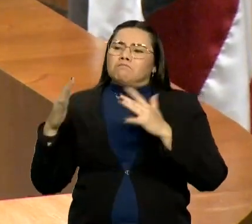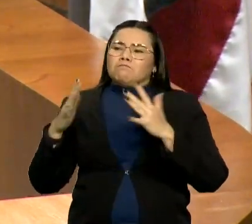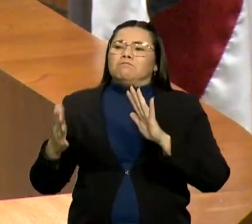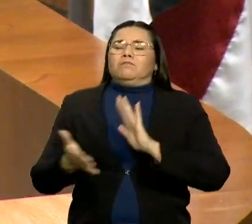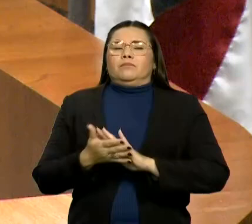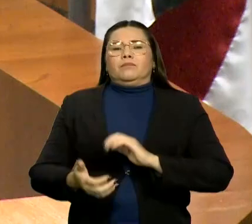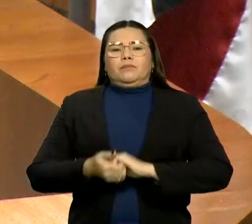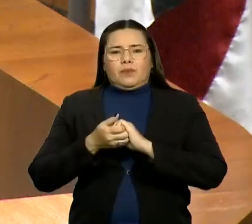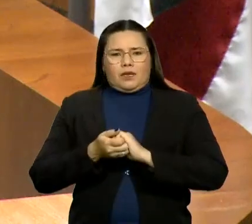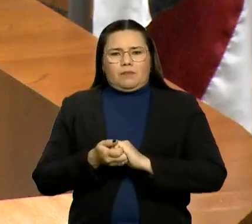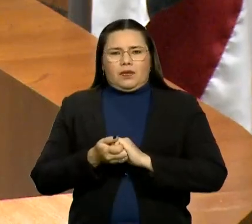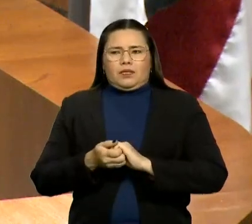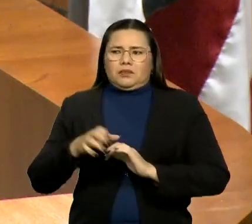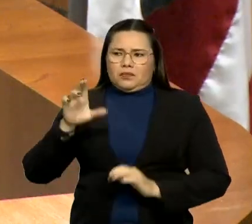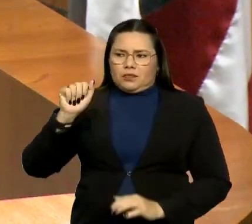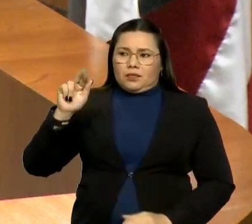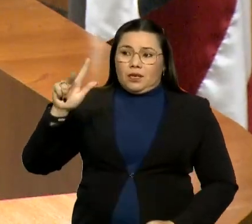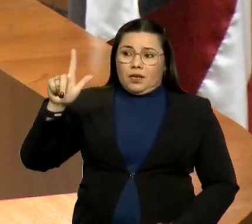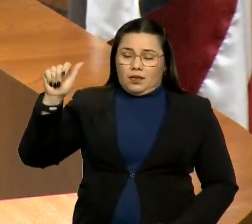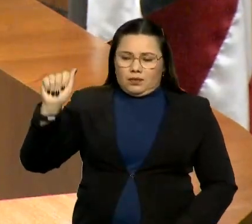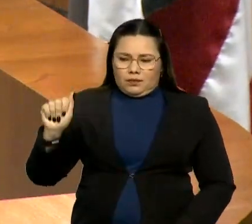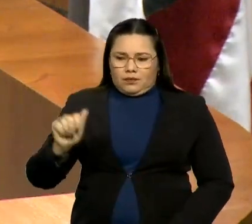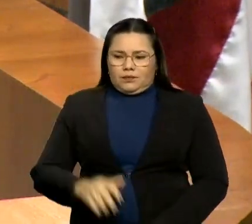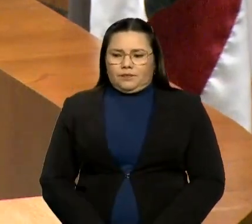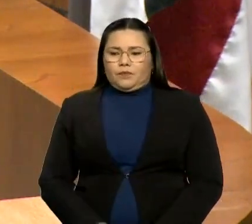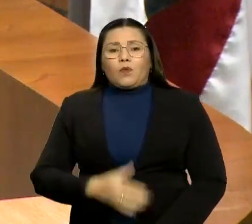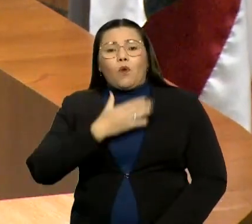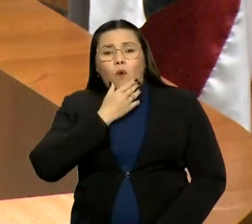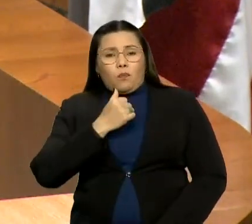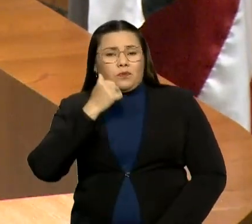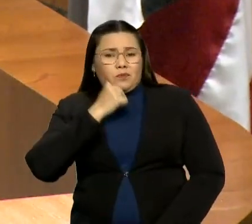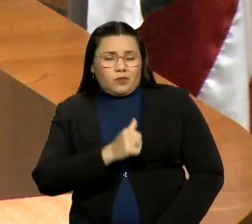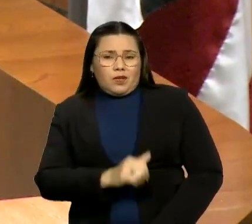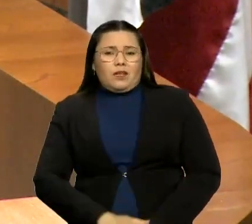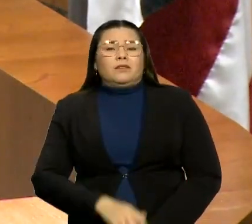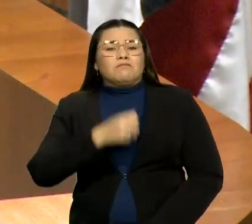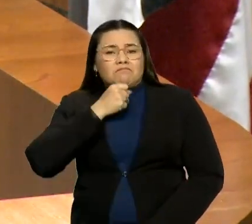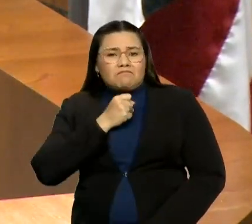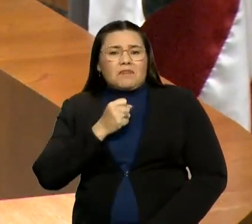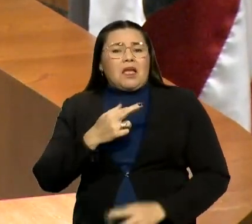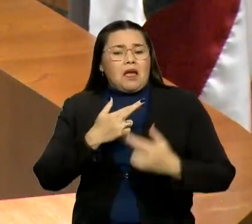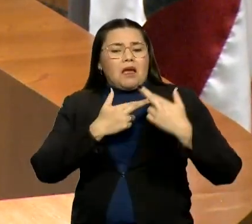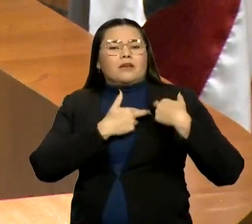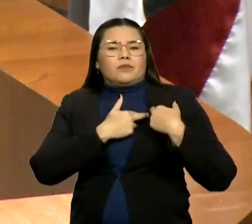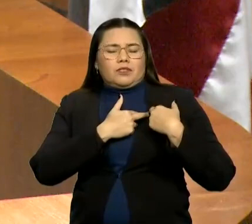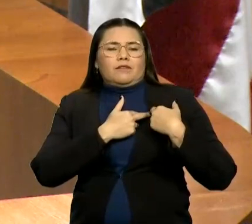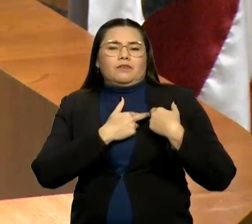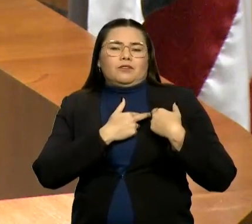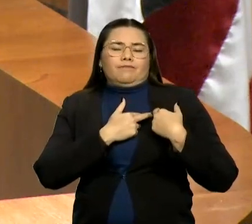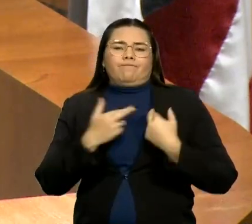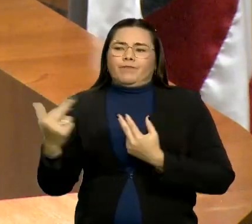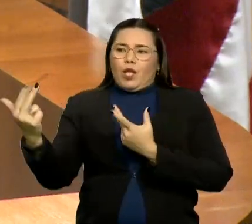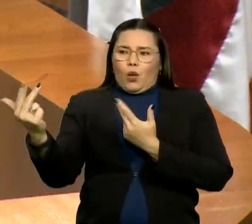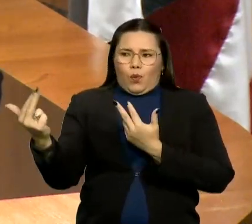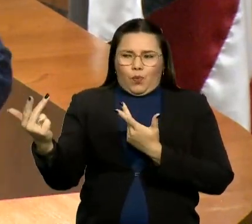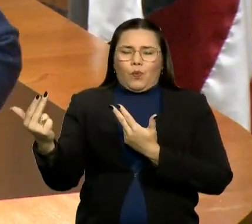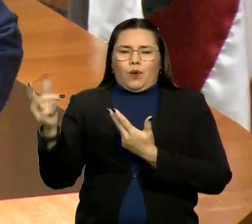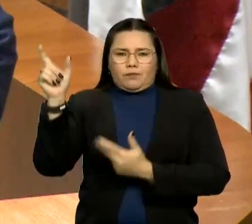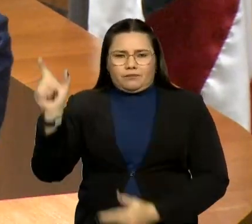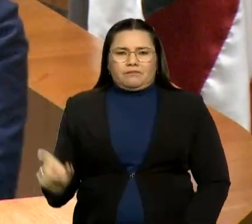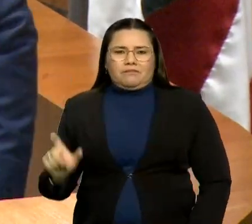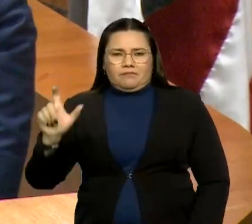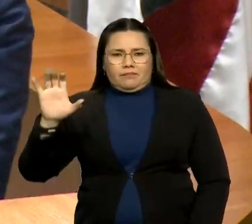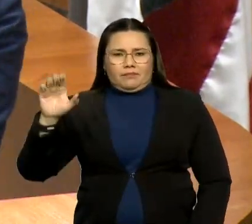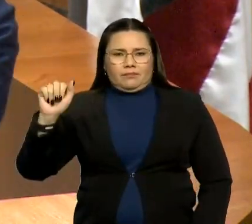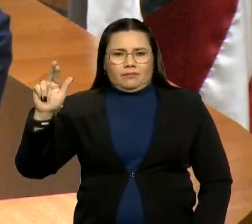da Mirante por ter homens e mulheres responsáveis como você. Senhor presidente, ontem, por volta das